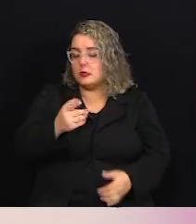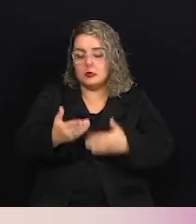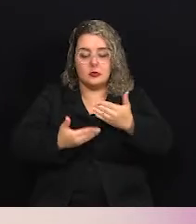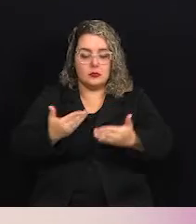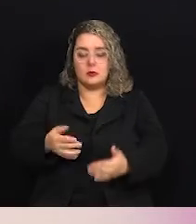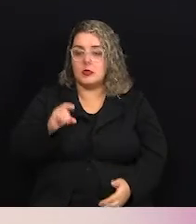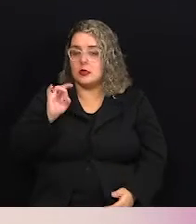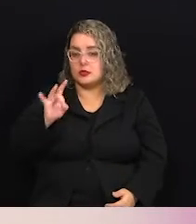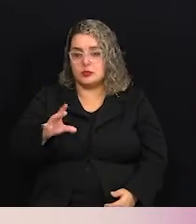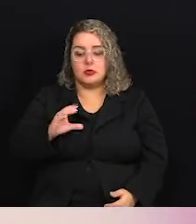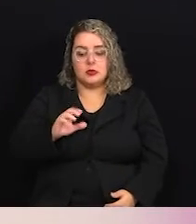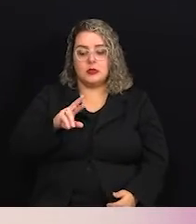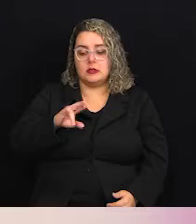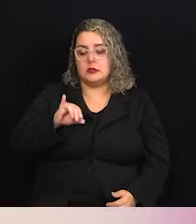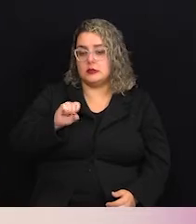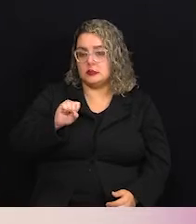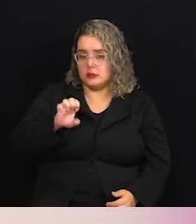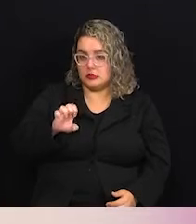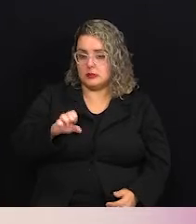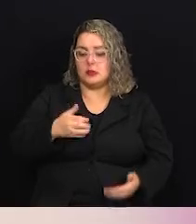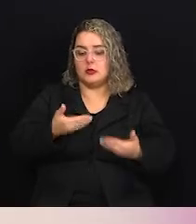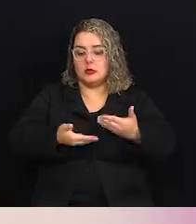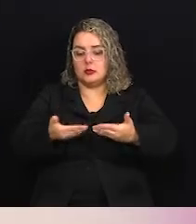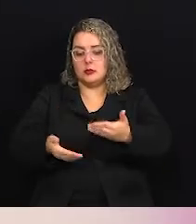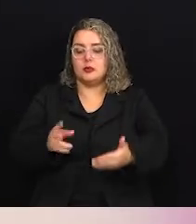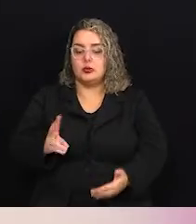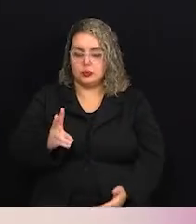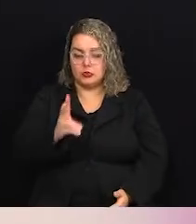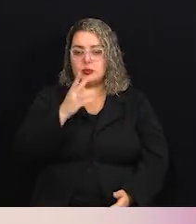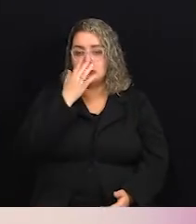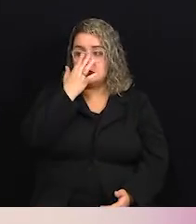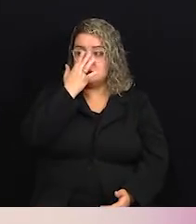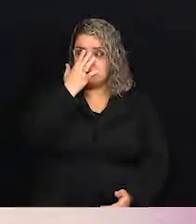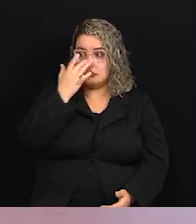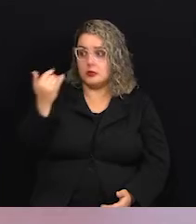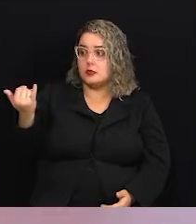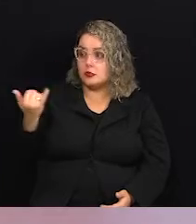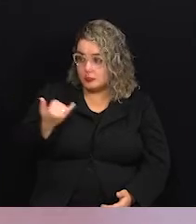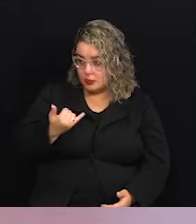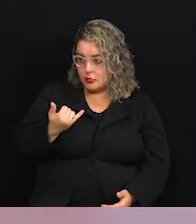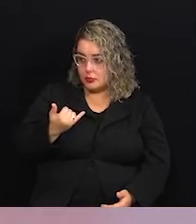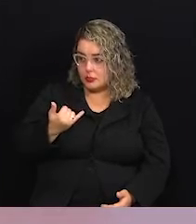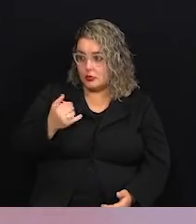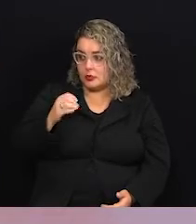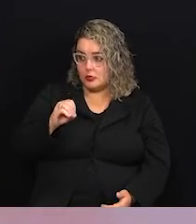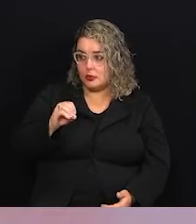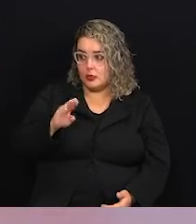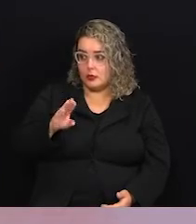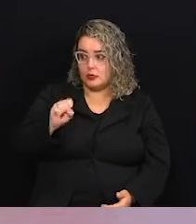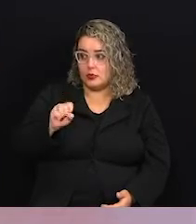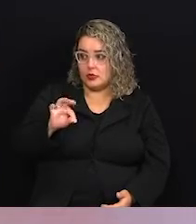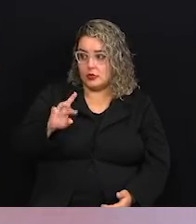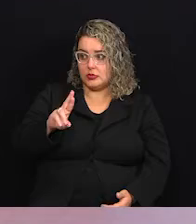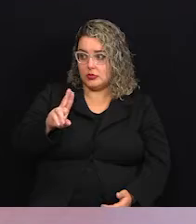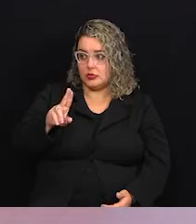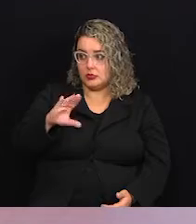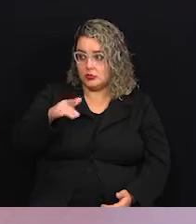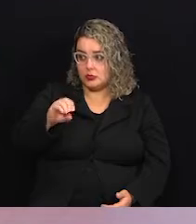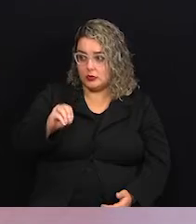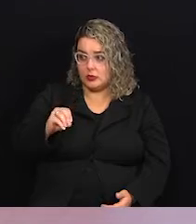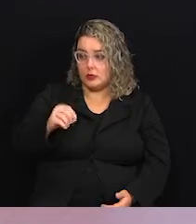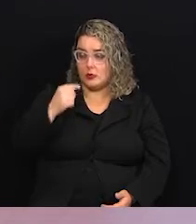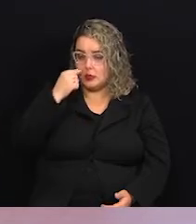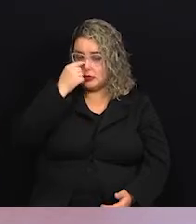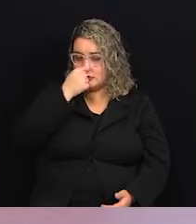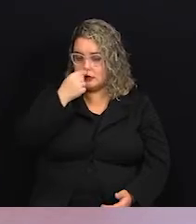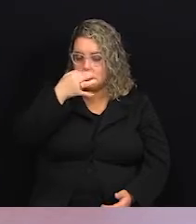deve ser tratada apenas nas crises. O tratamento tem que ser contínuo. O senhor falou aí em obstrução nasal. Tem